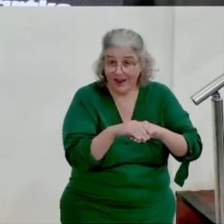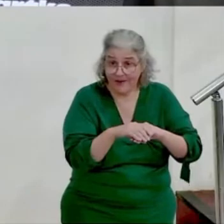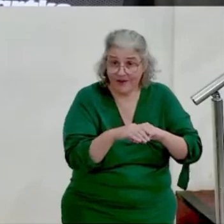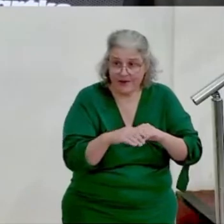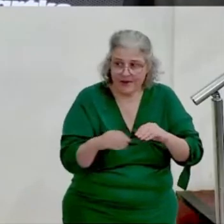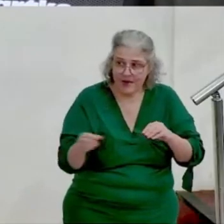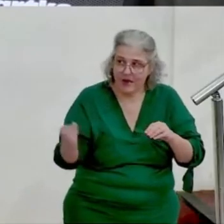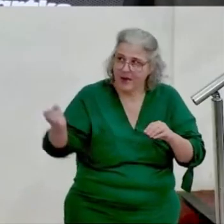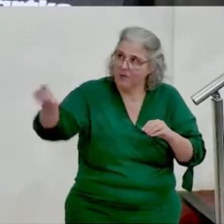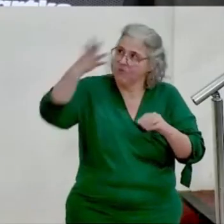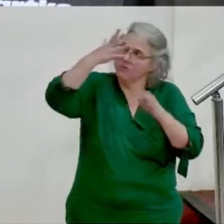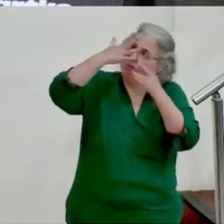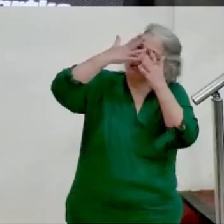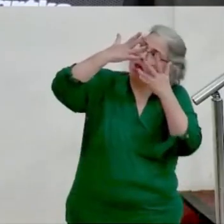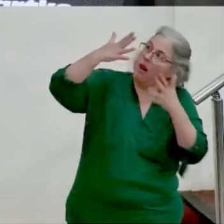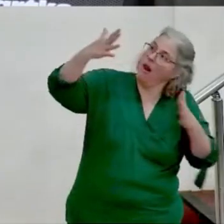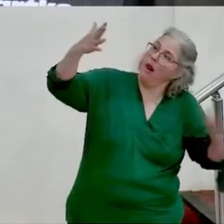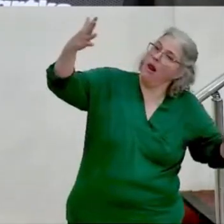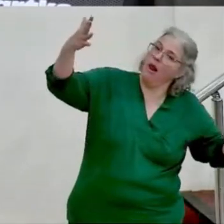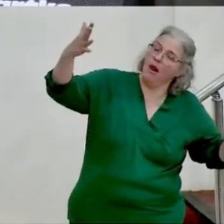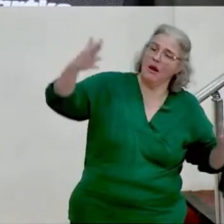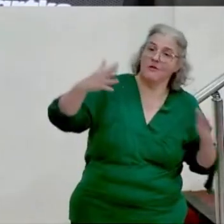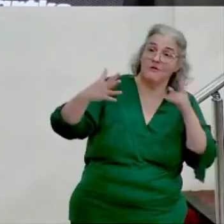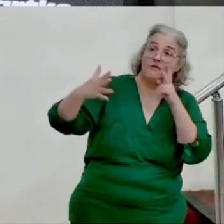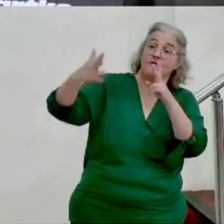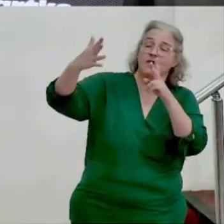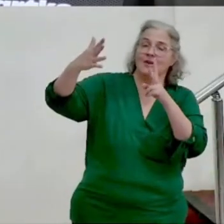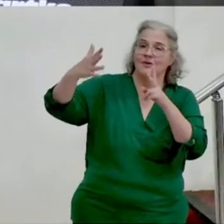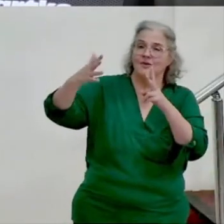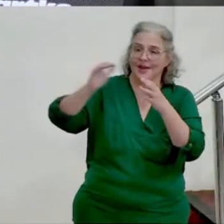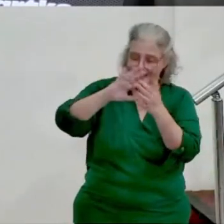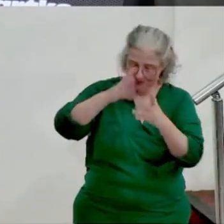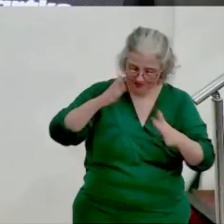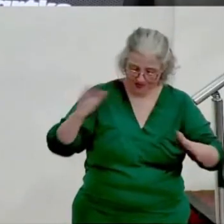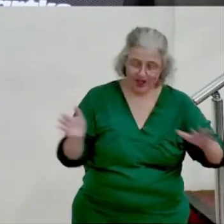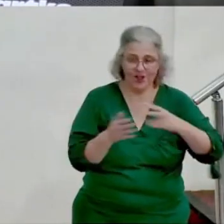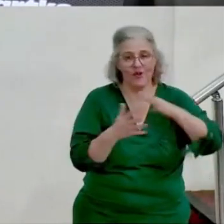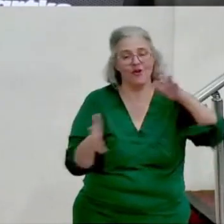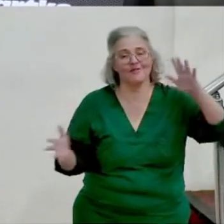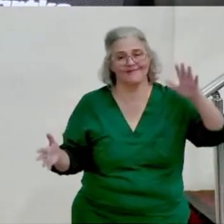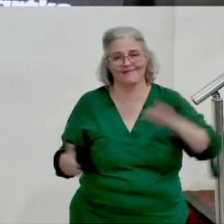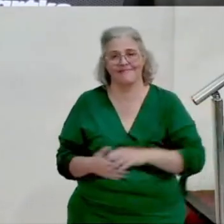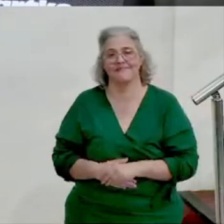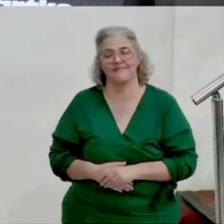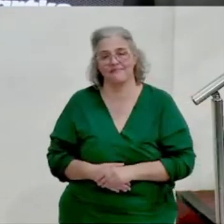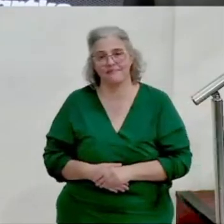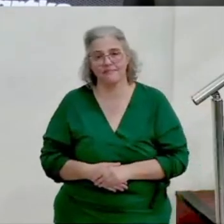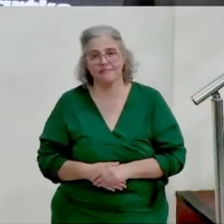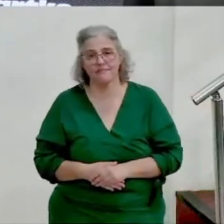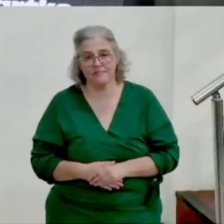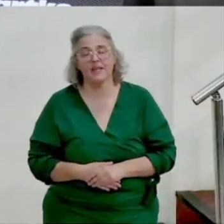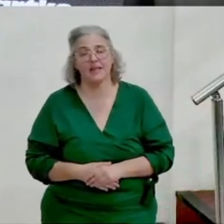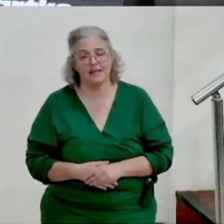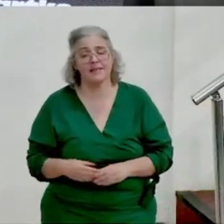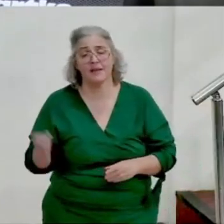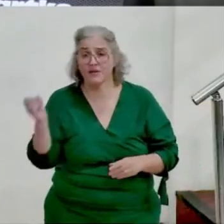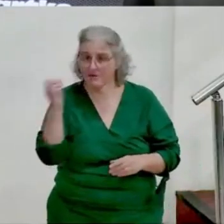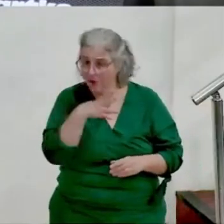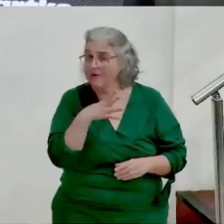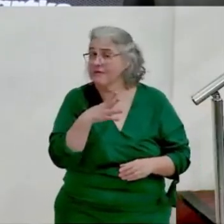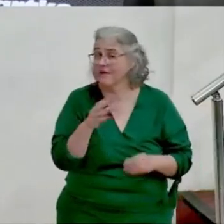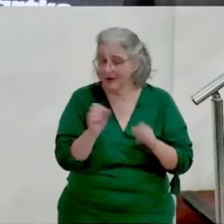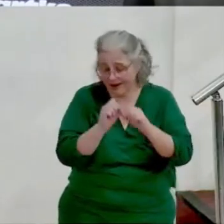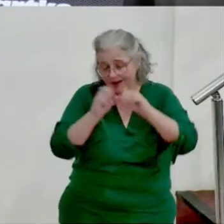morte, resplandeceu-lhes a luz. A luz que resplandece é a luz da nova criação.